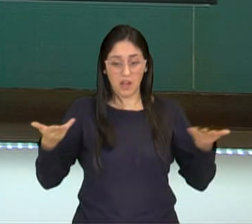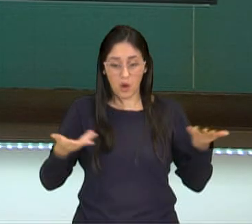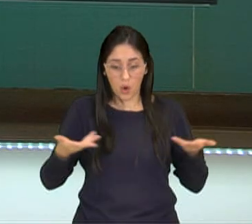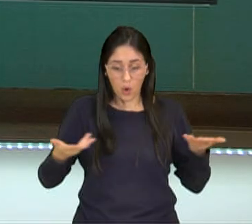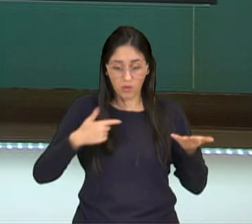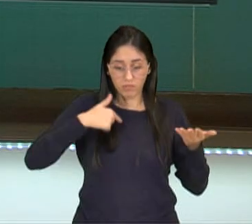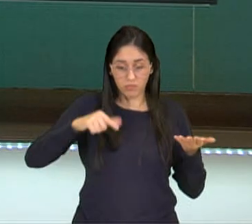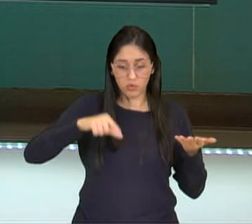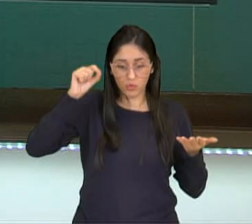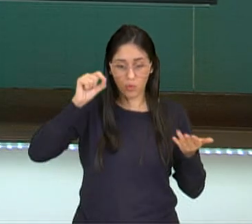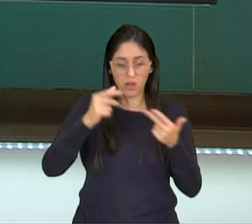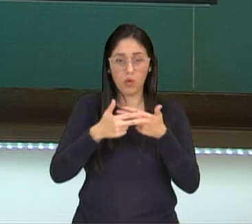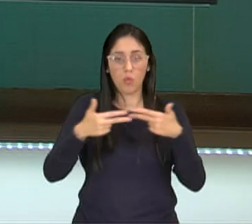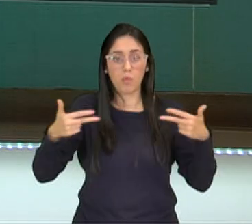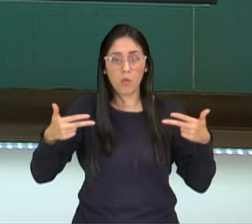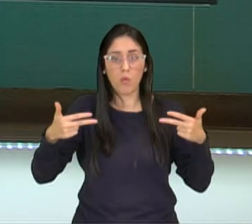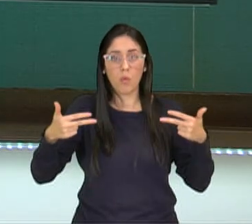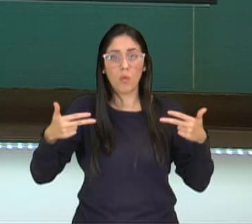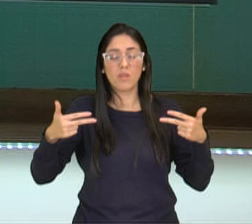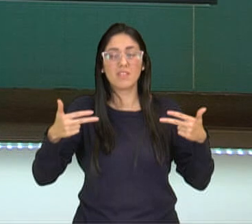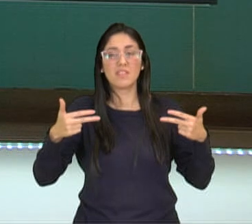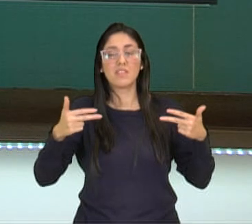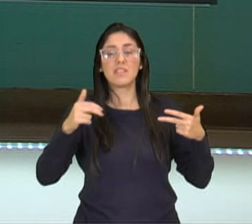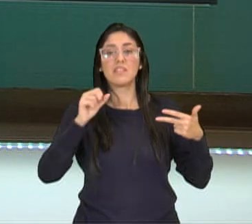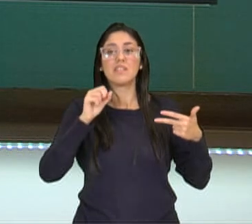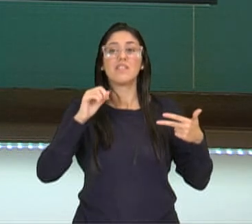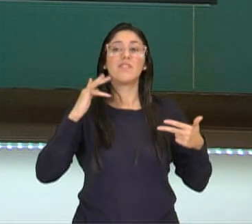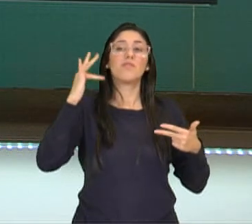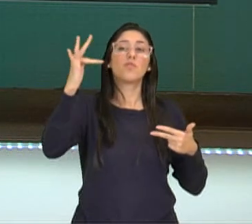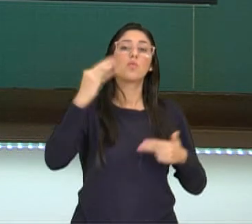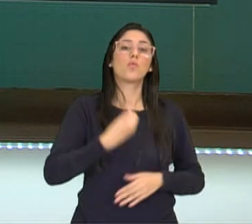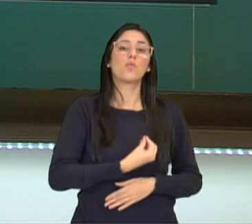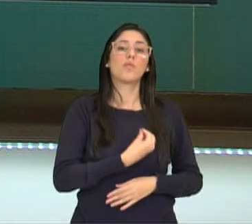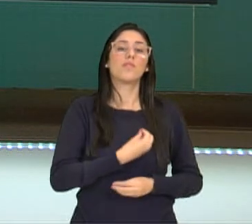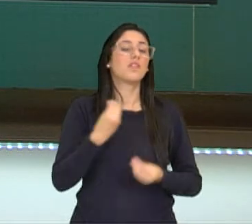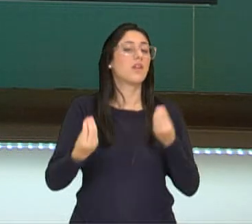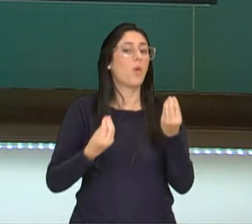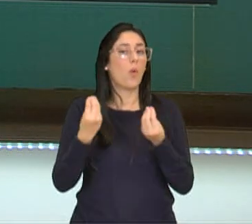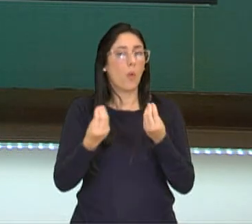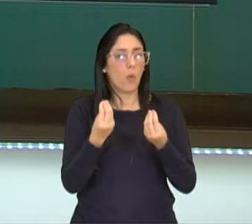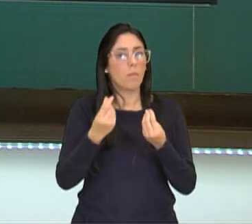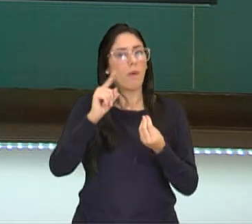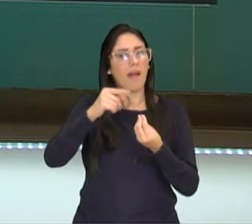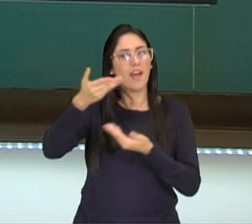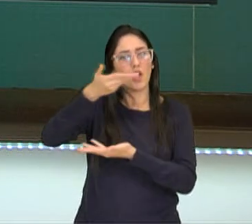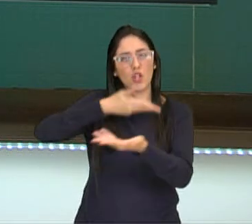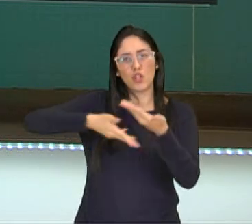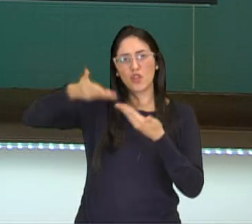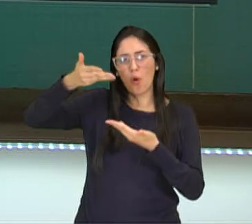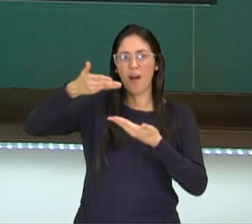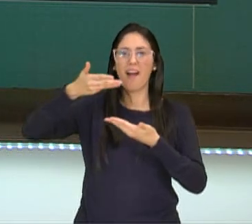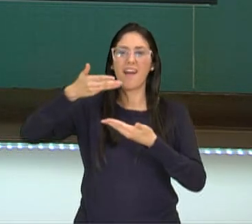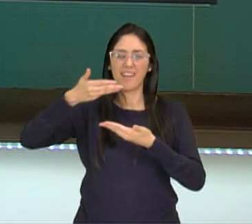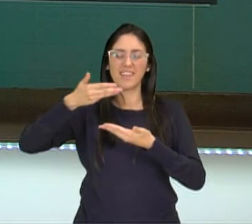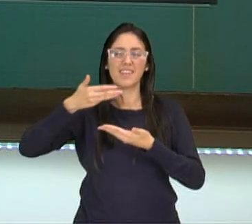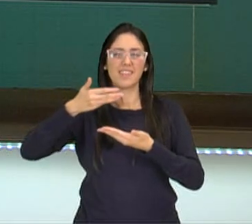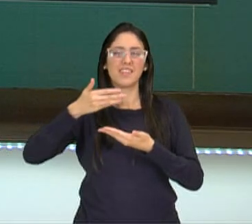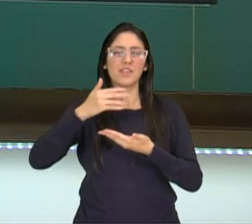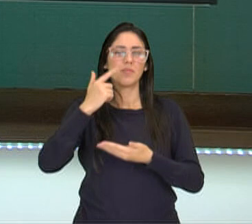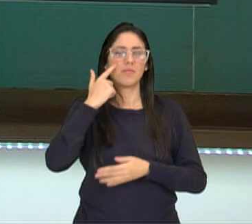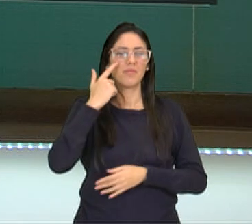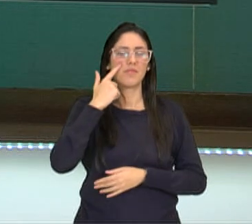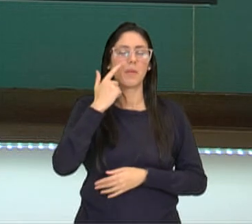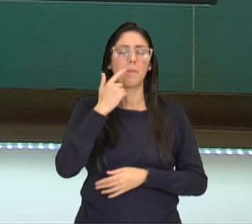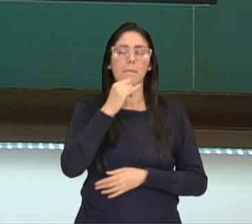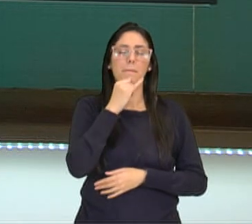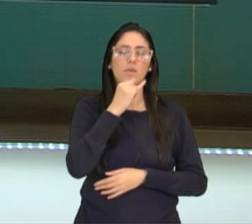de compra, em relação à nossa vida futura. Então, sempre é uma troca intertemporal. Esse exemplo de eu